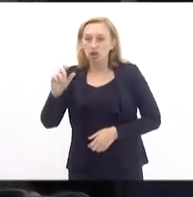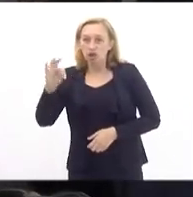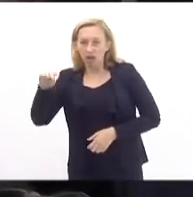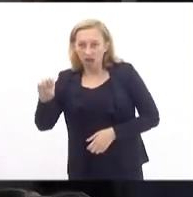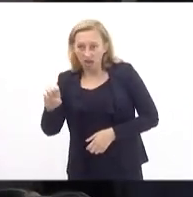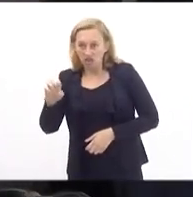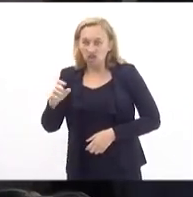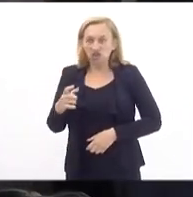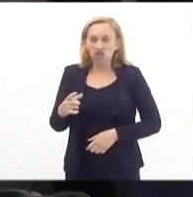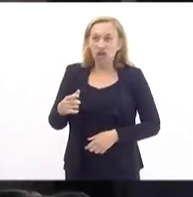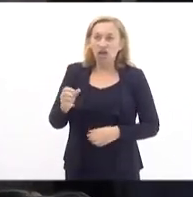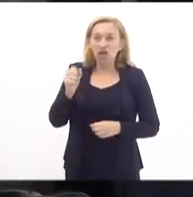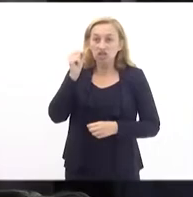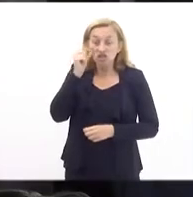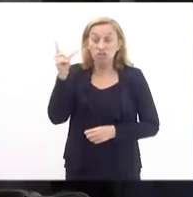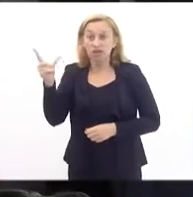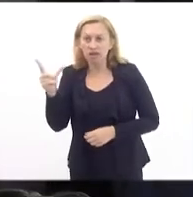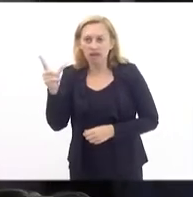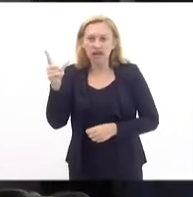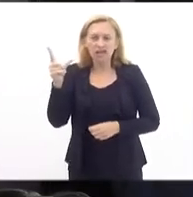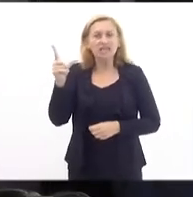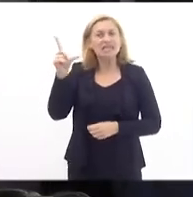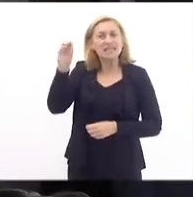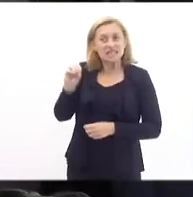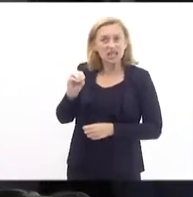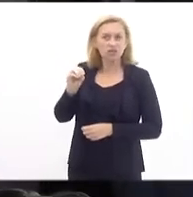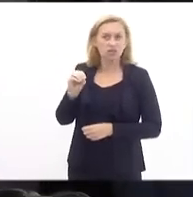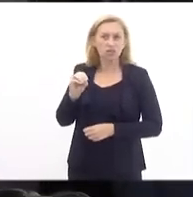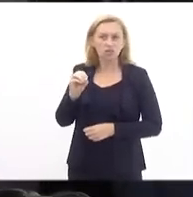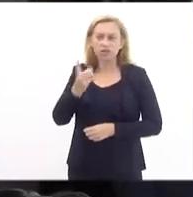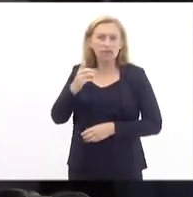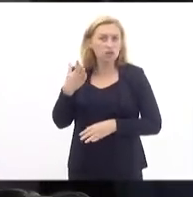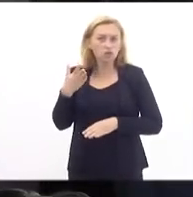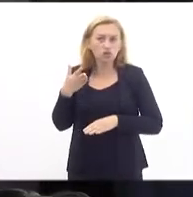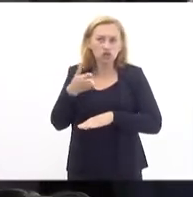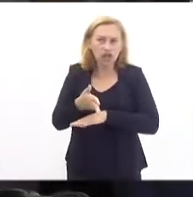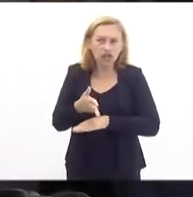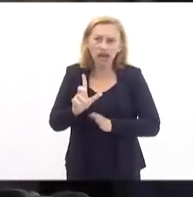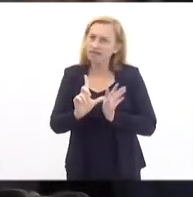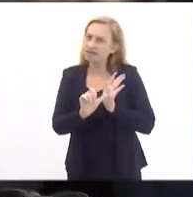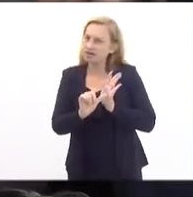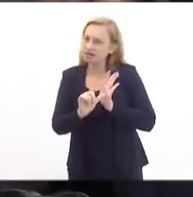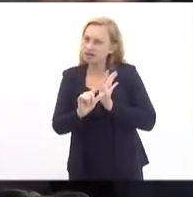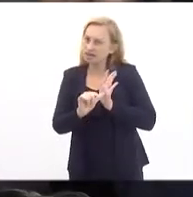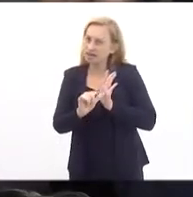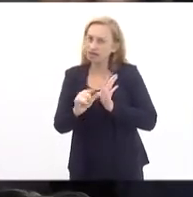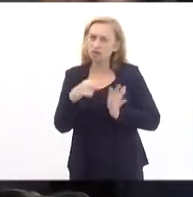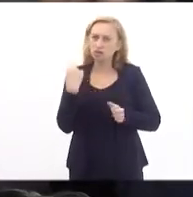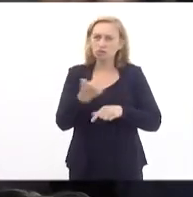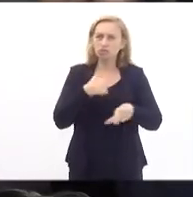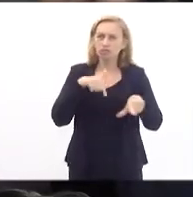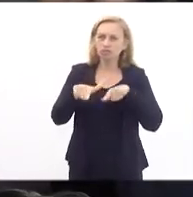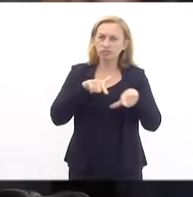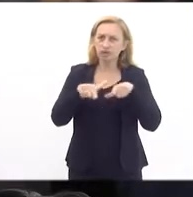a gente tem que acordar muito cedo para que não chegue atrasado no nosso trabalho. Sim.